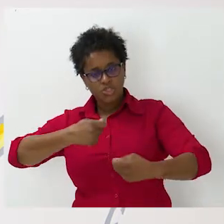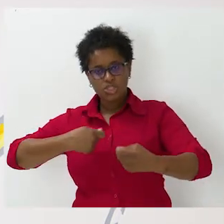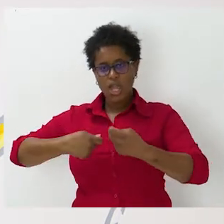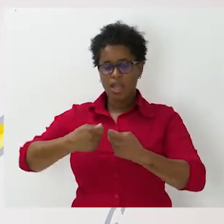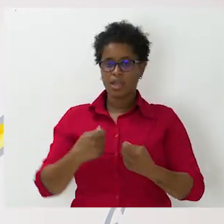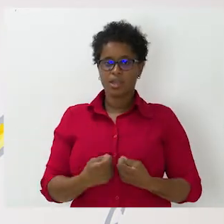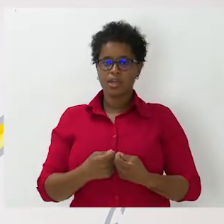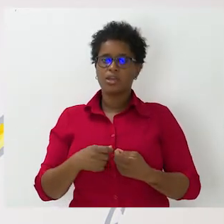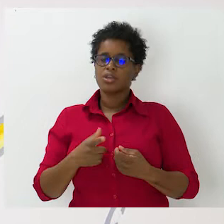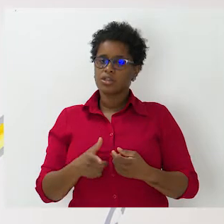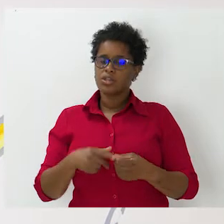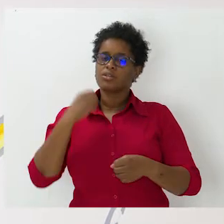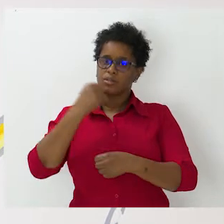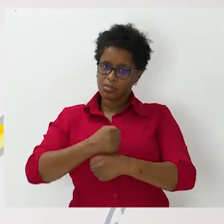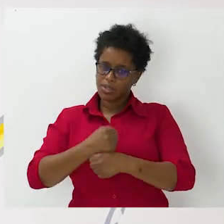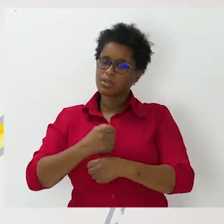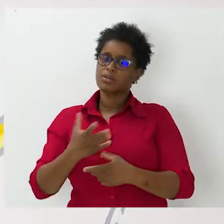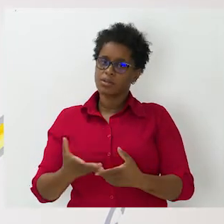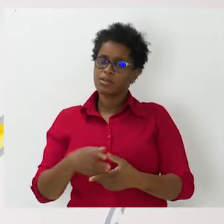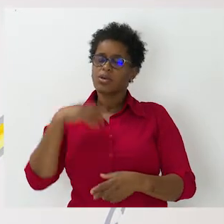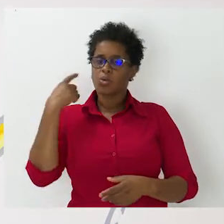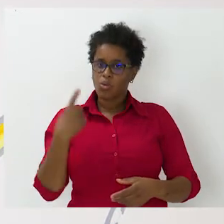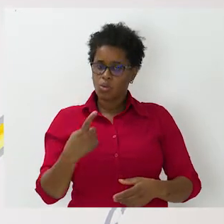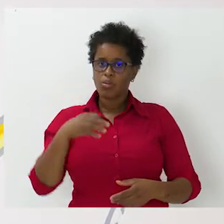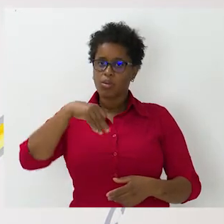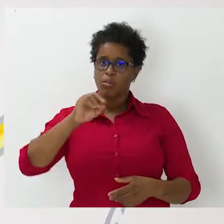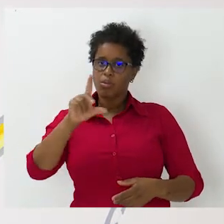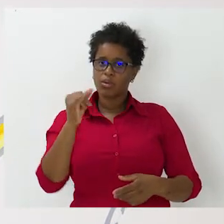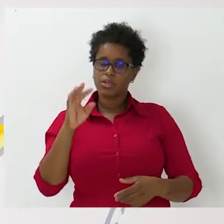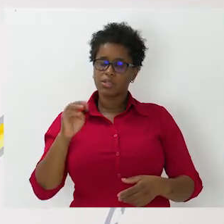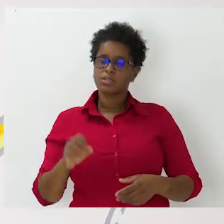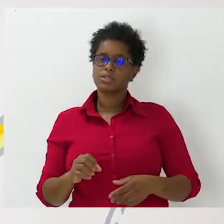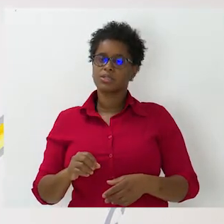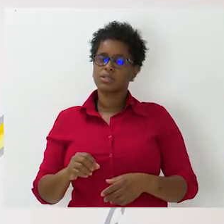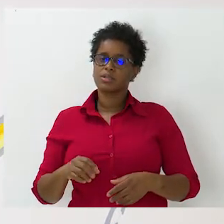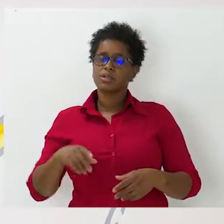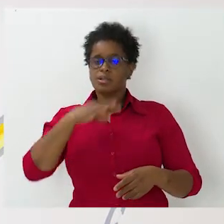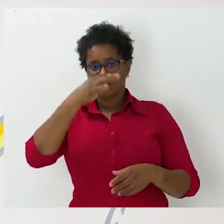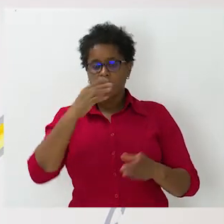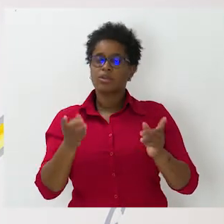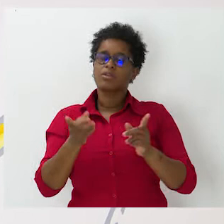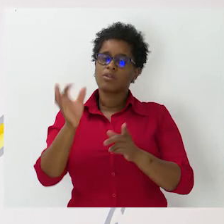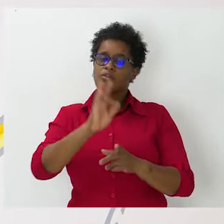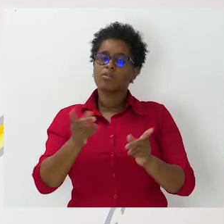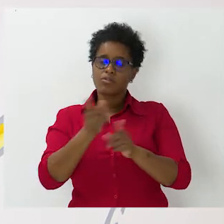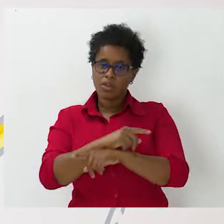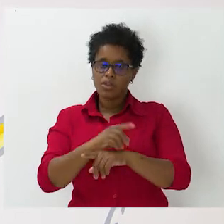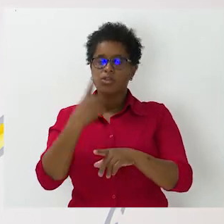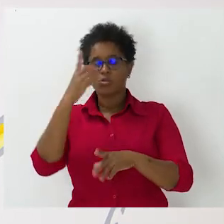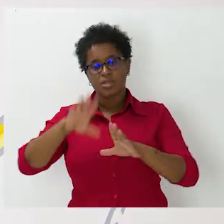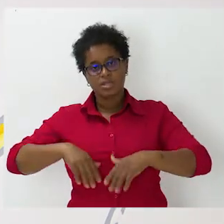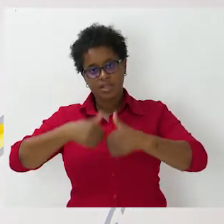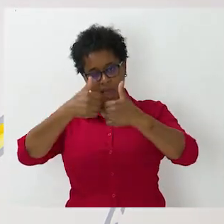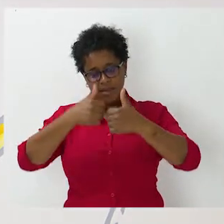administrar e de governar uma polis, dito de outro modo, uma cidade. Tá